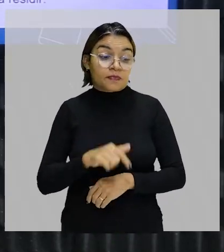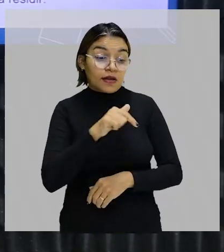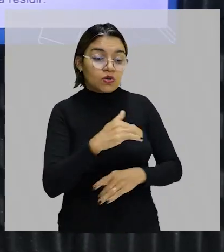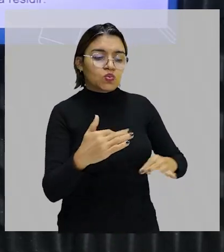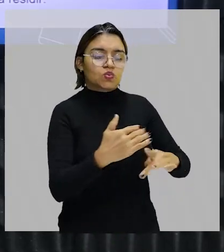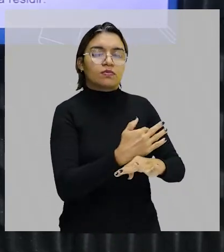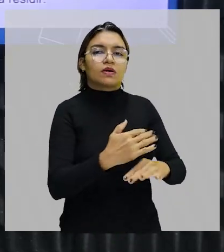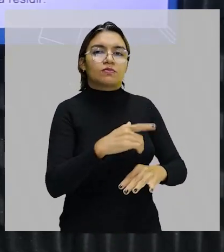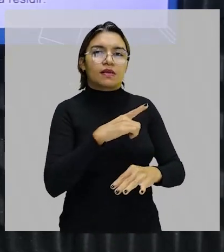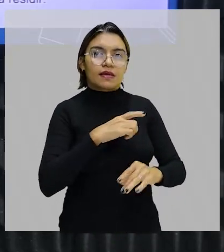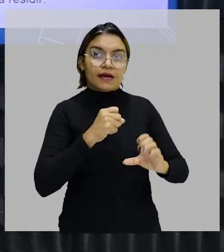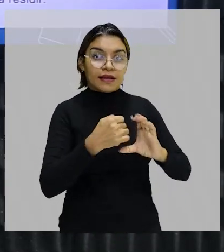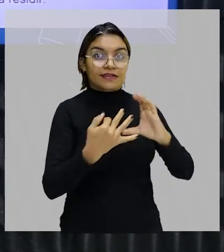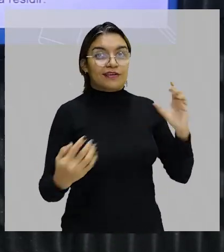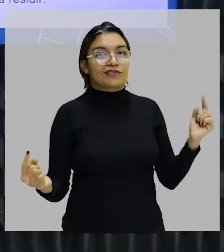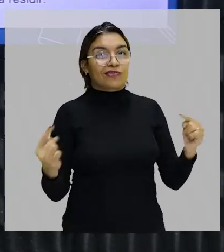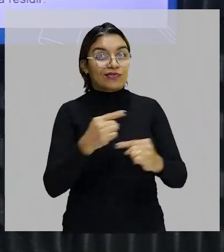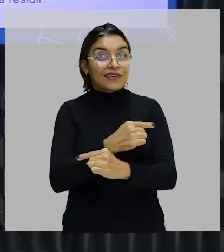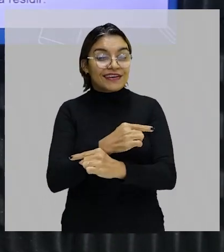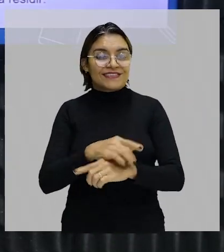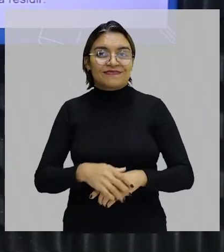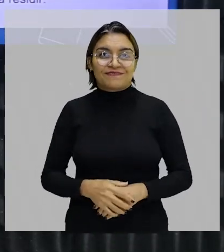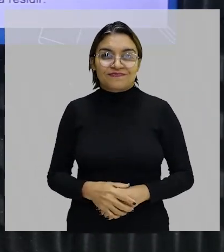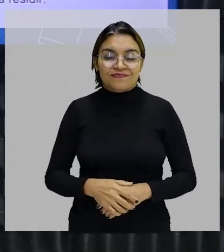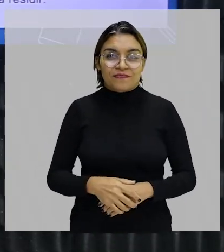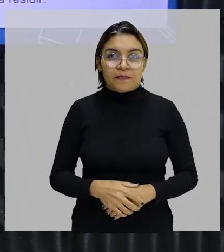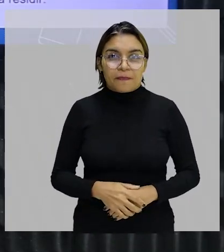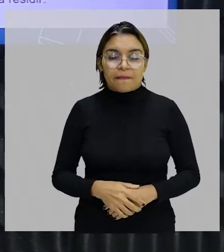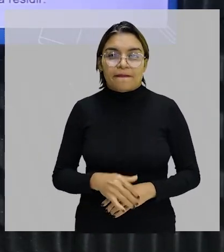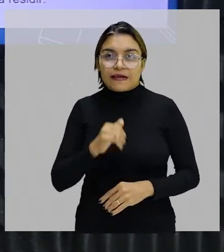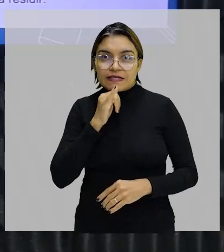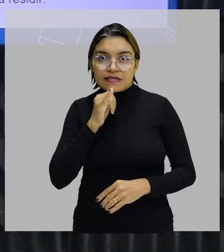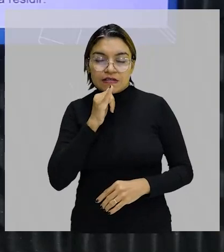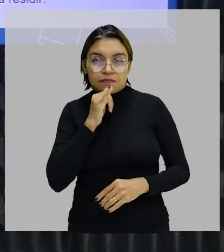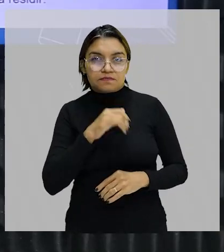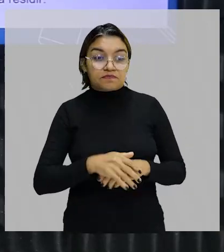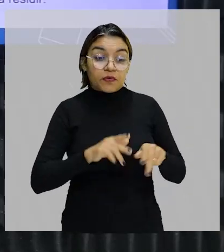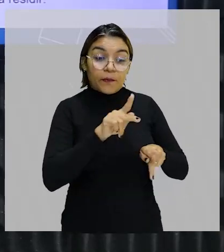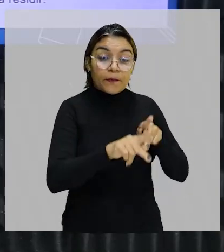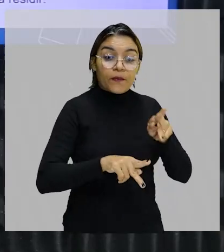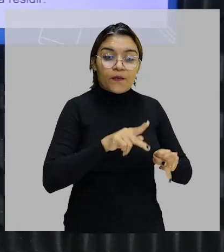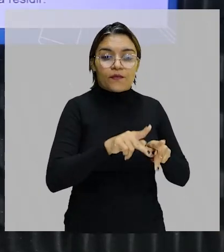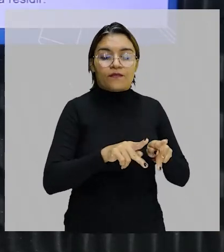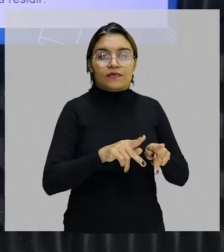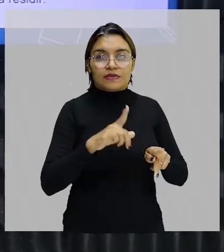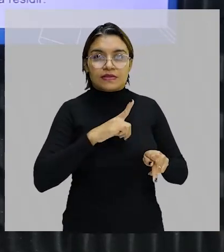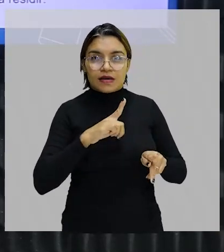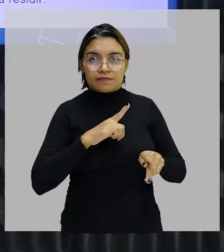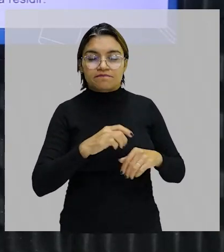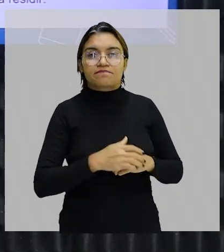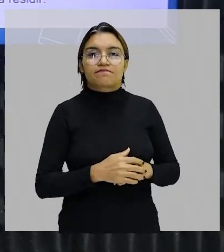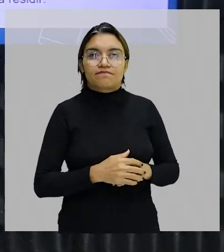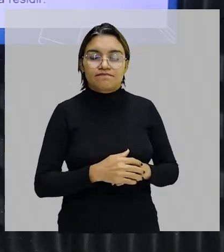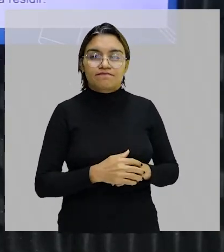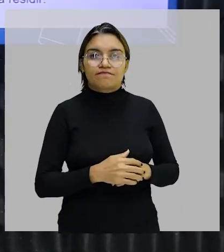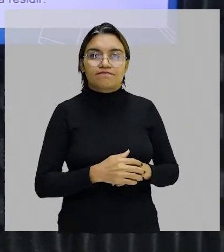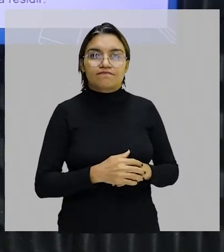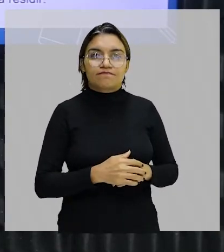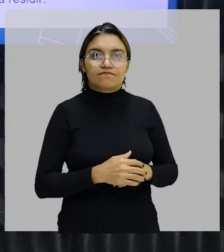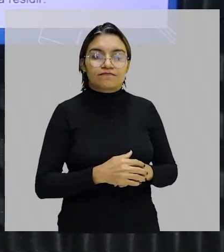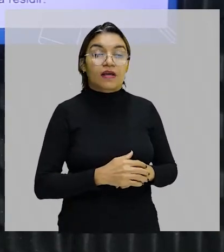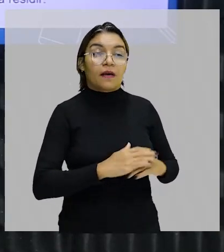tem justamente as características opostas. Então, em relação a termos populacionais, no espaço urbano você tem uma maior